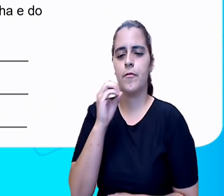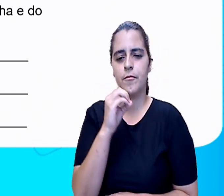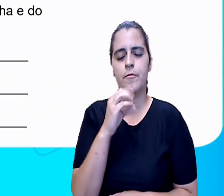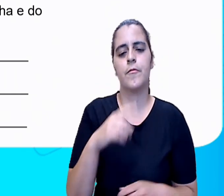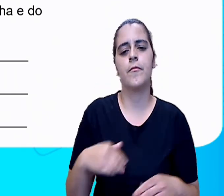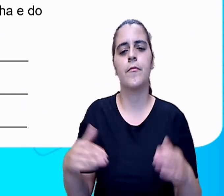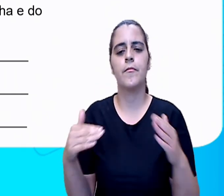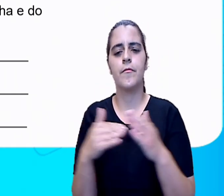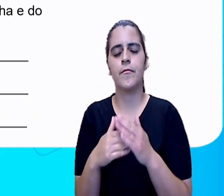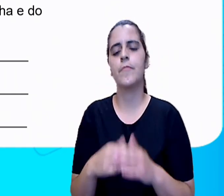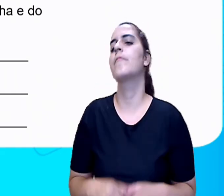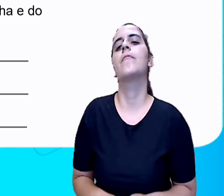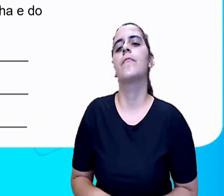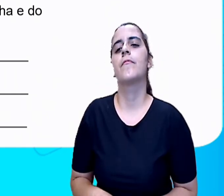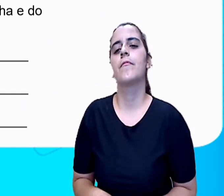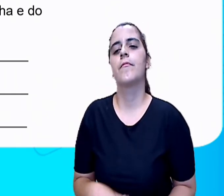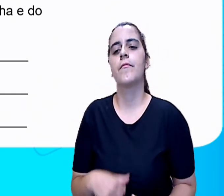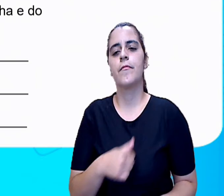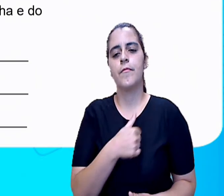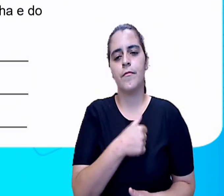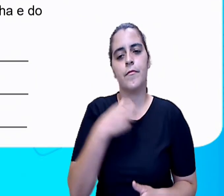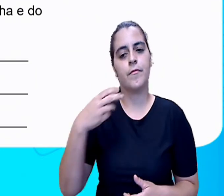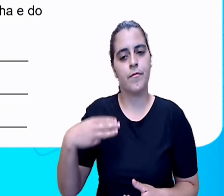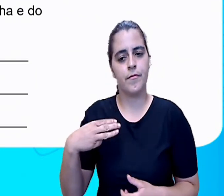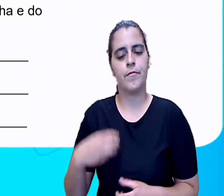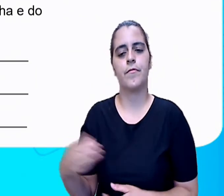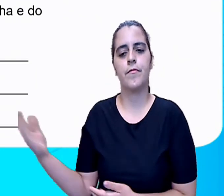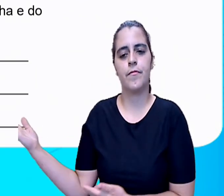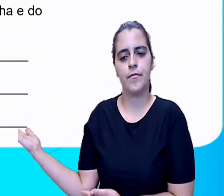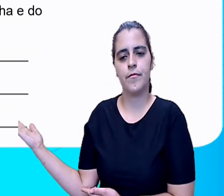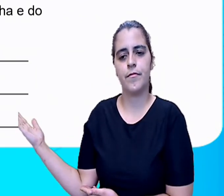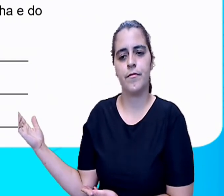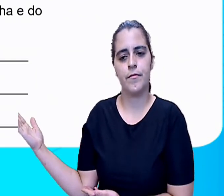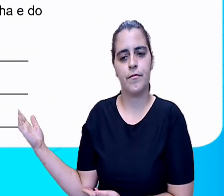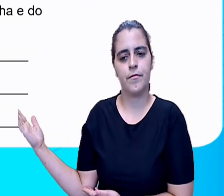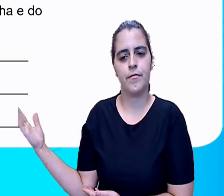o 13. Então, o lápis tem 13